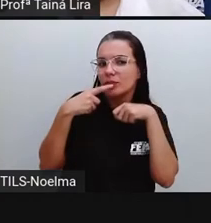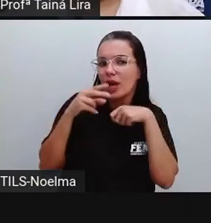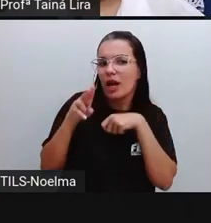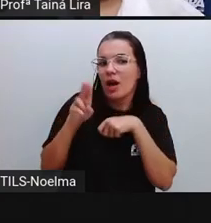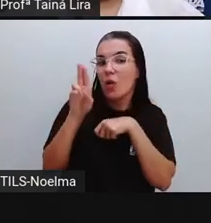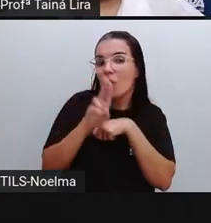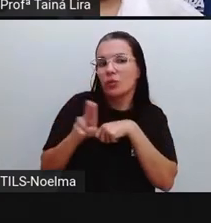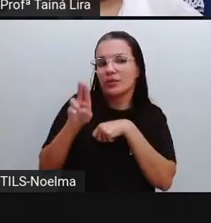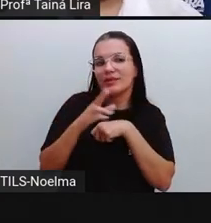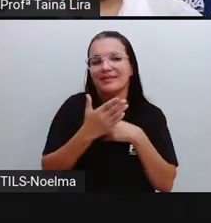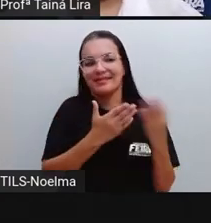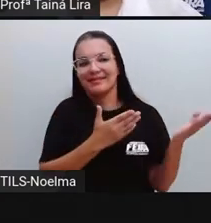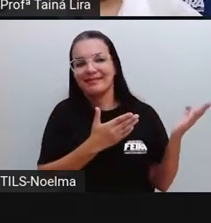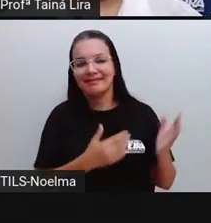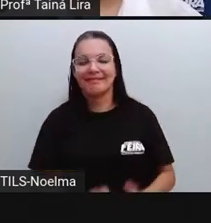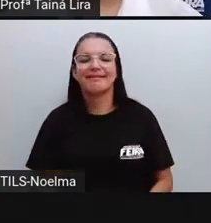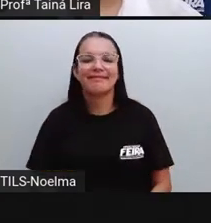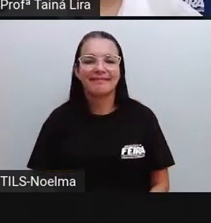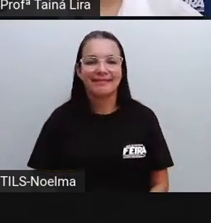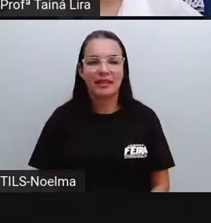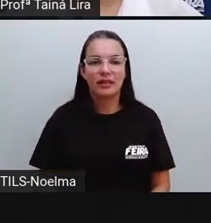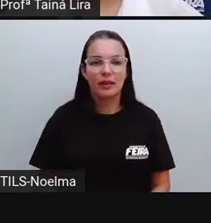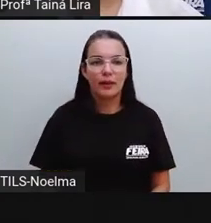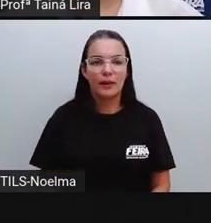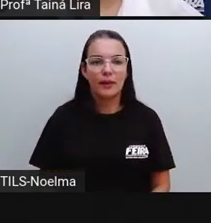palavra use.